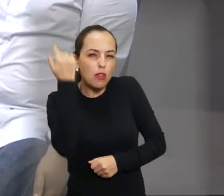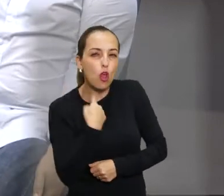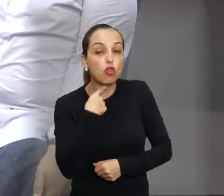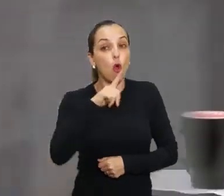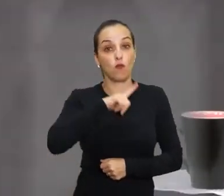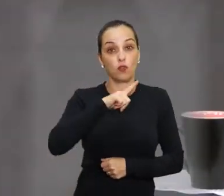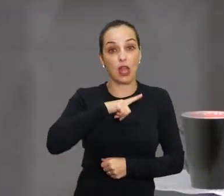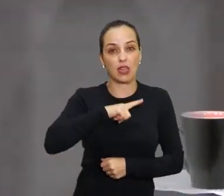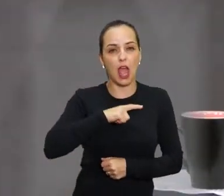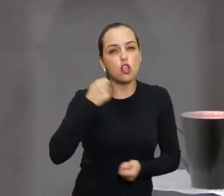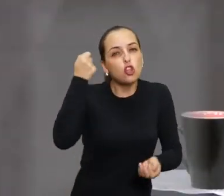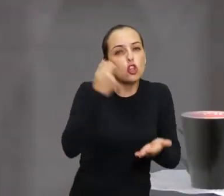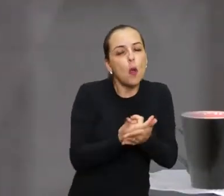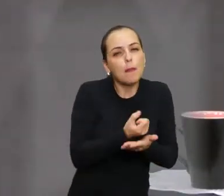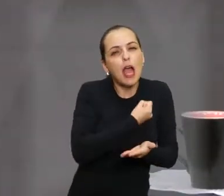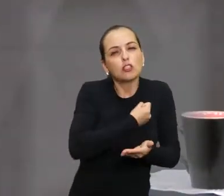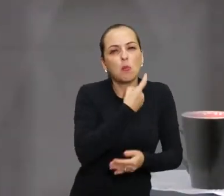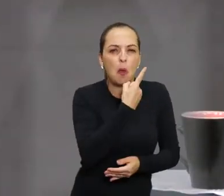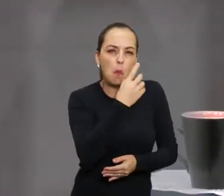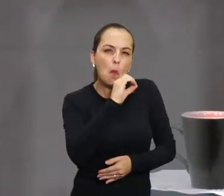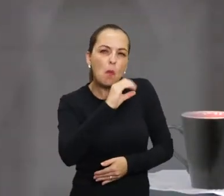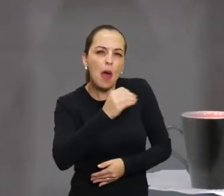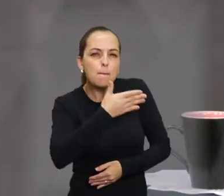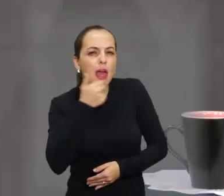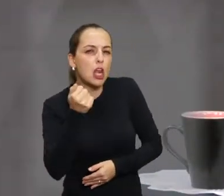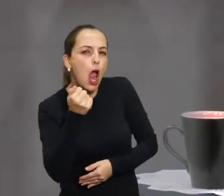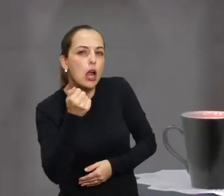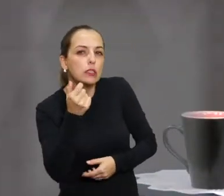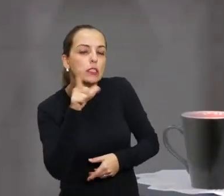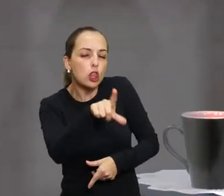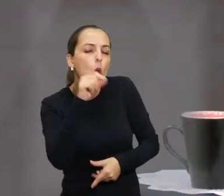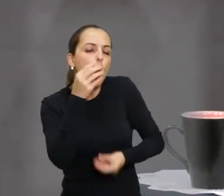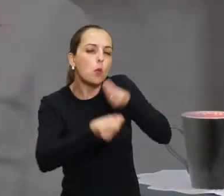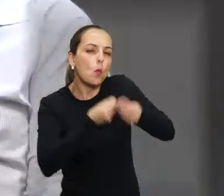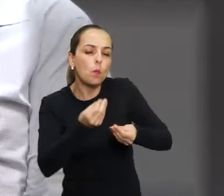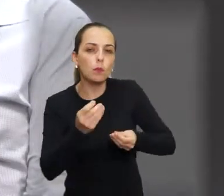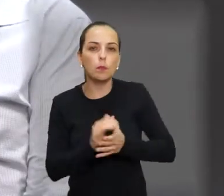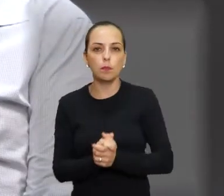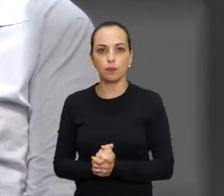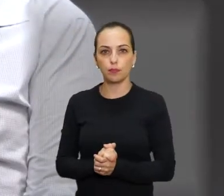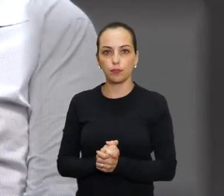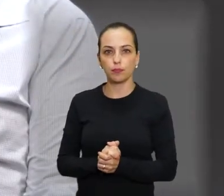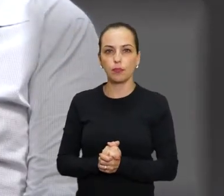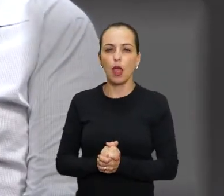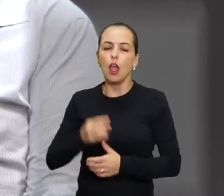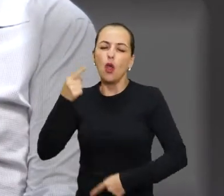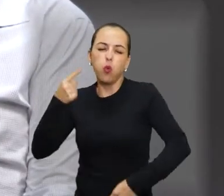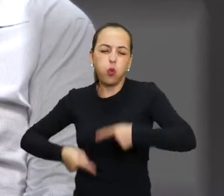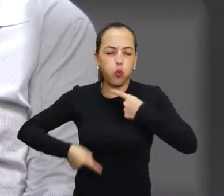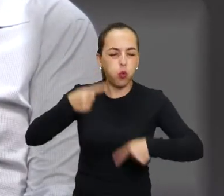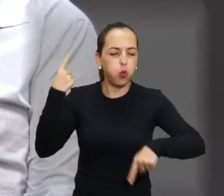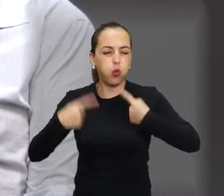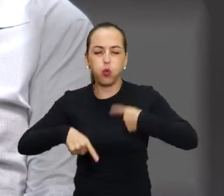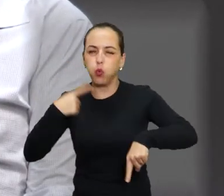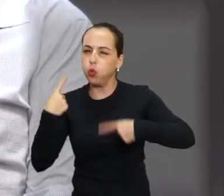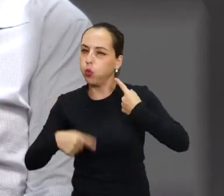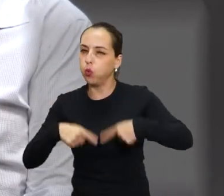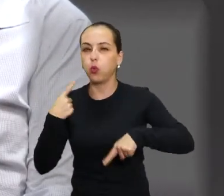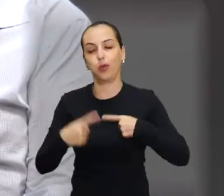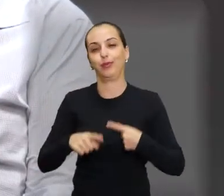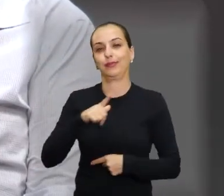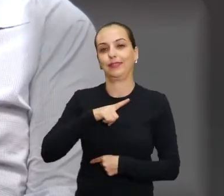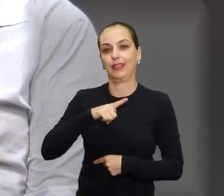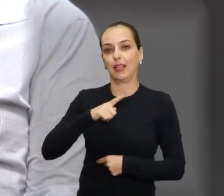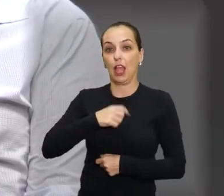de comprar. Faz diferença comprar um fator 100? Como escolher? Essa é uma discussão que daria um tempão,